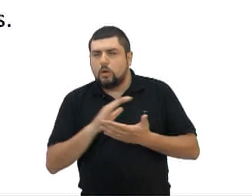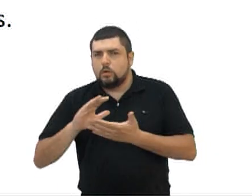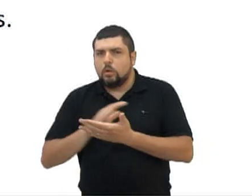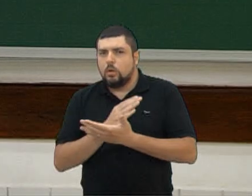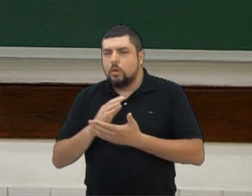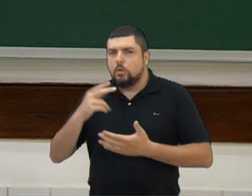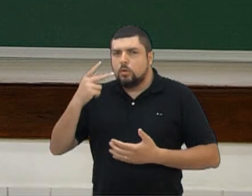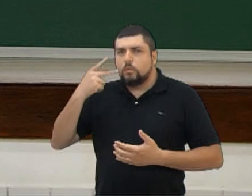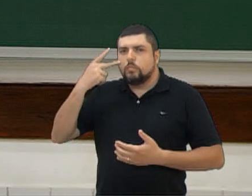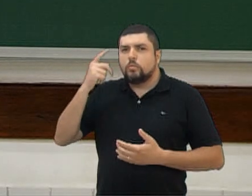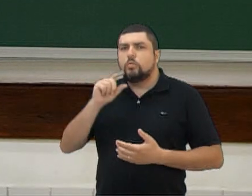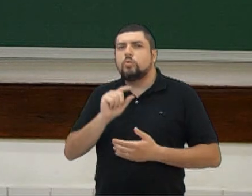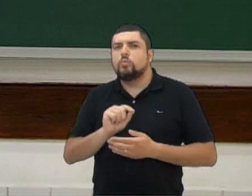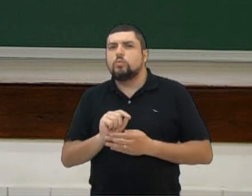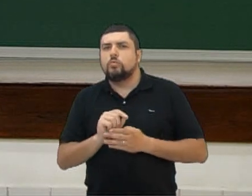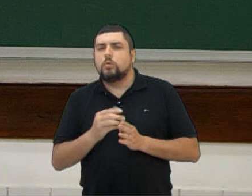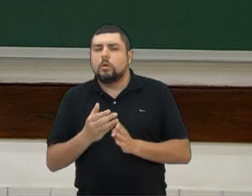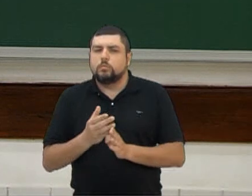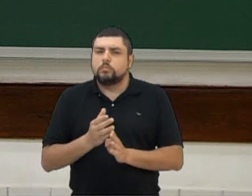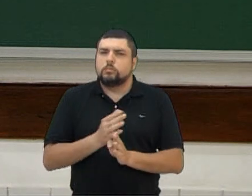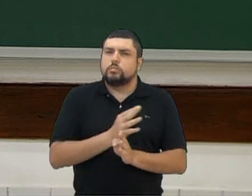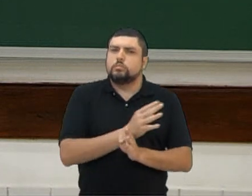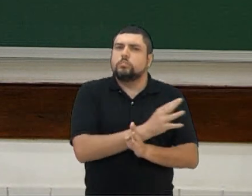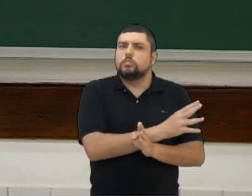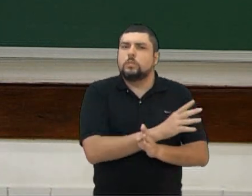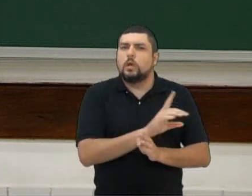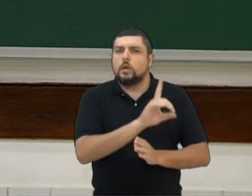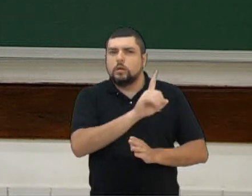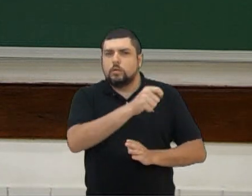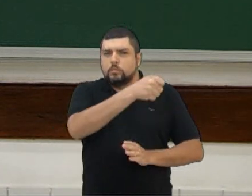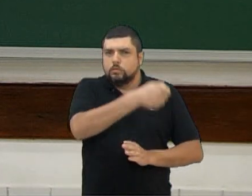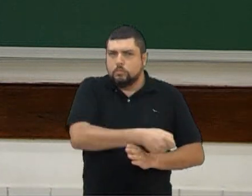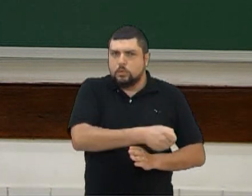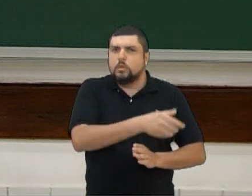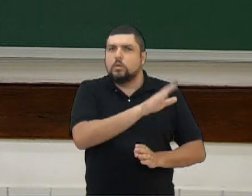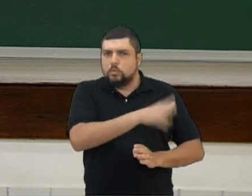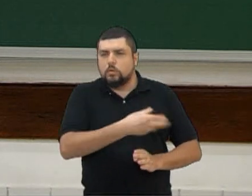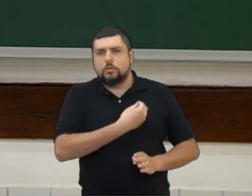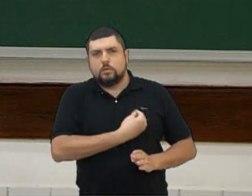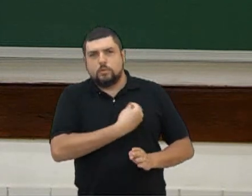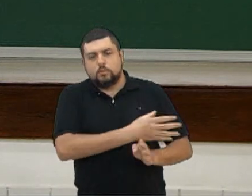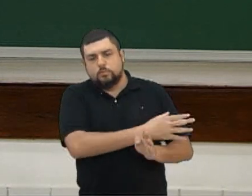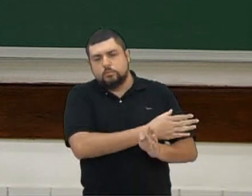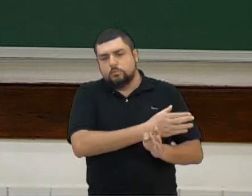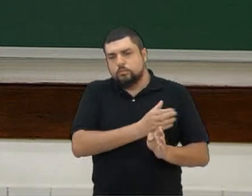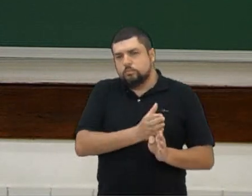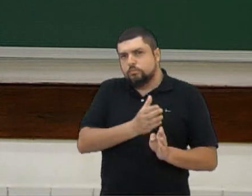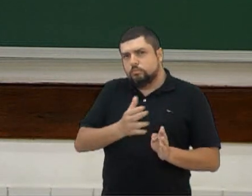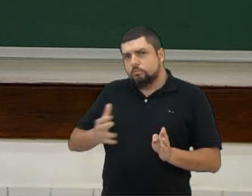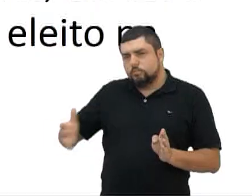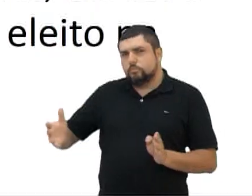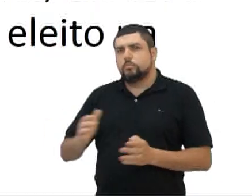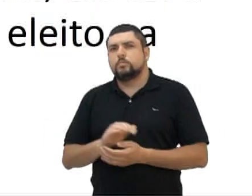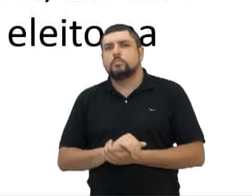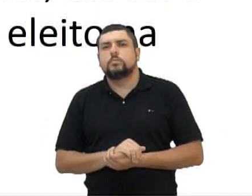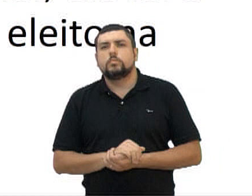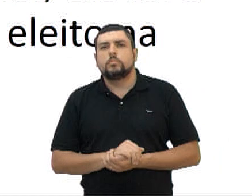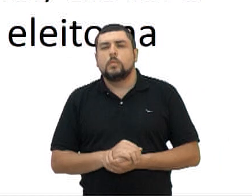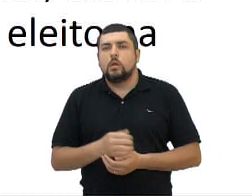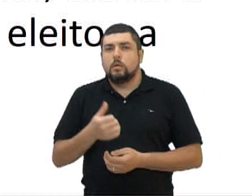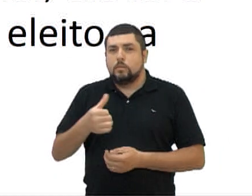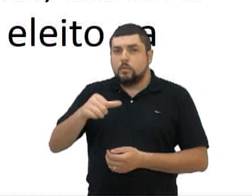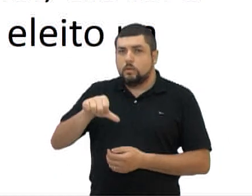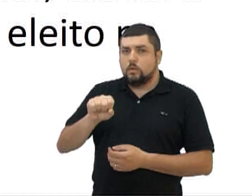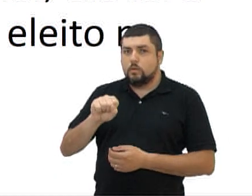na democracia que fizeram as suas carreiras dentro da ditadura militar do regime autoritário. Então, em 1979, a gente tem